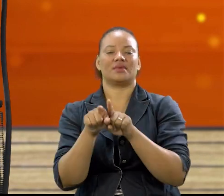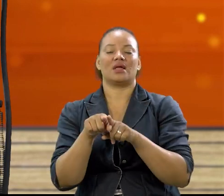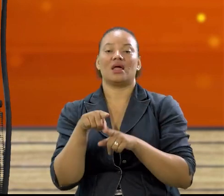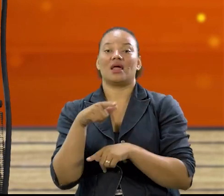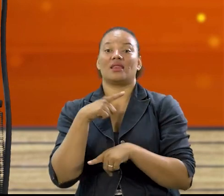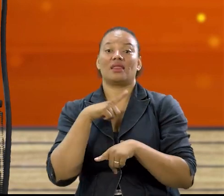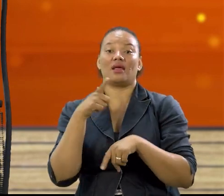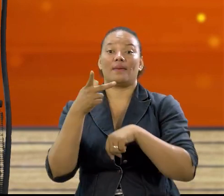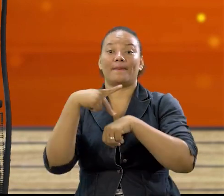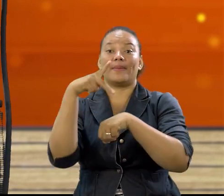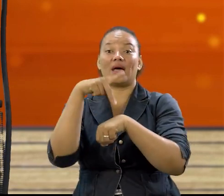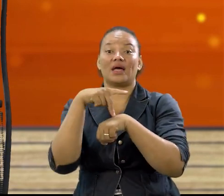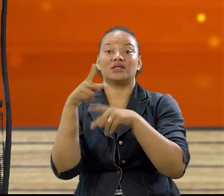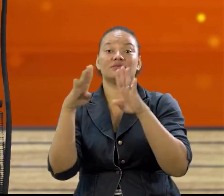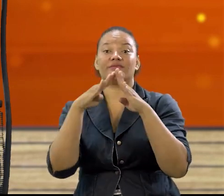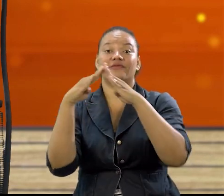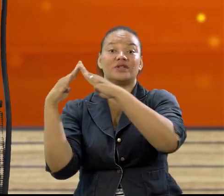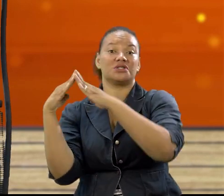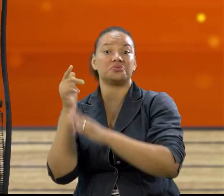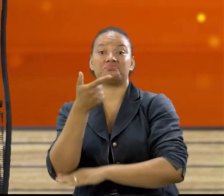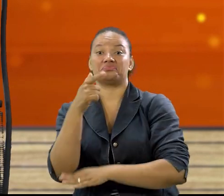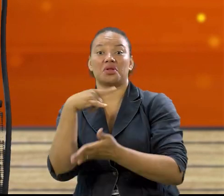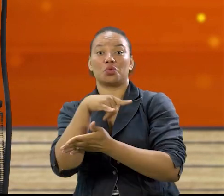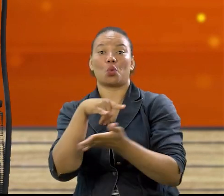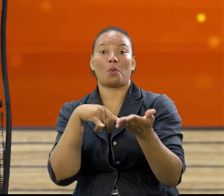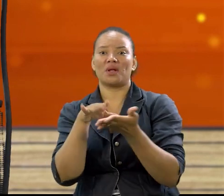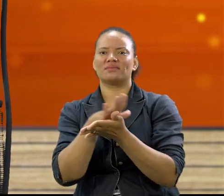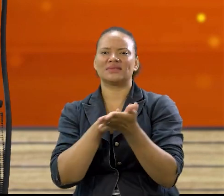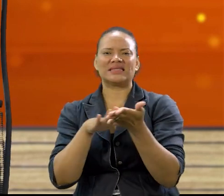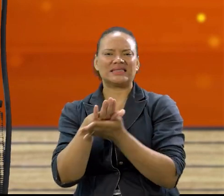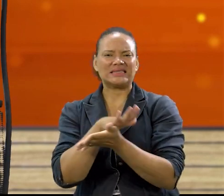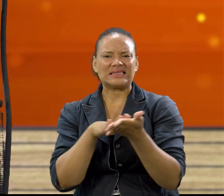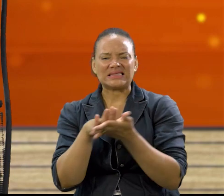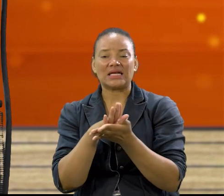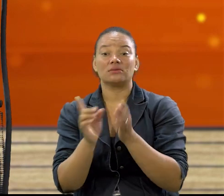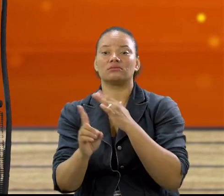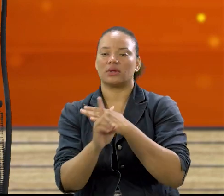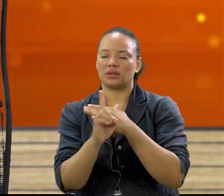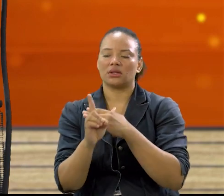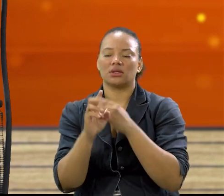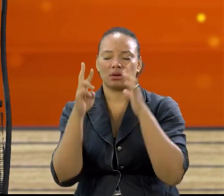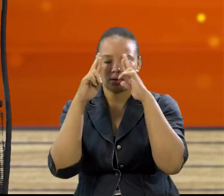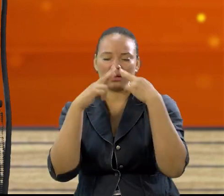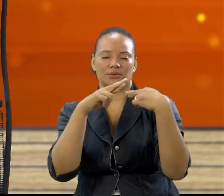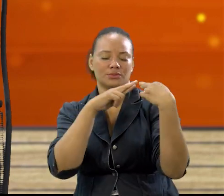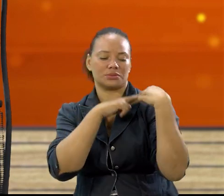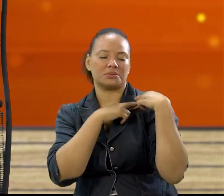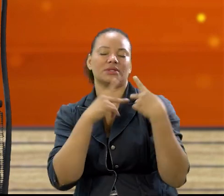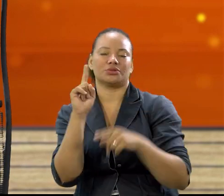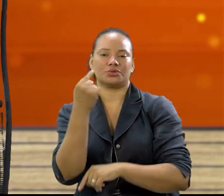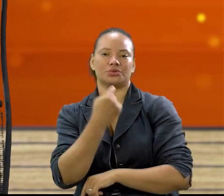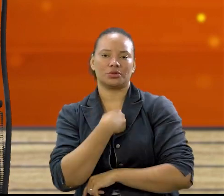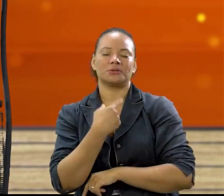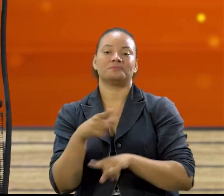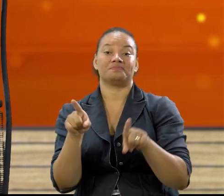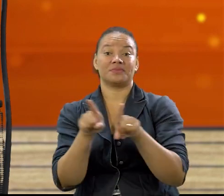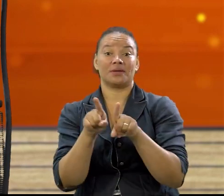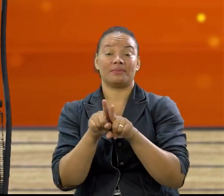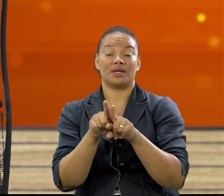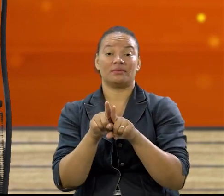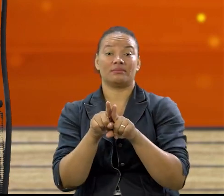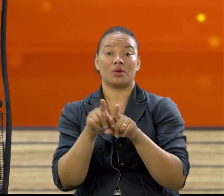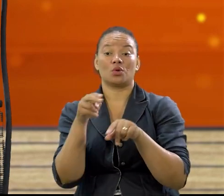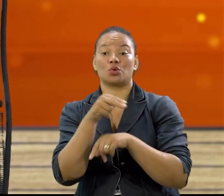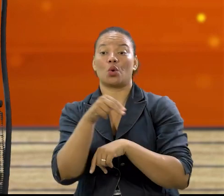sem documentação nenhuma e mas a gente tem que atender é é Nossa função e atendemos também o